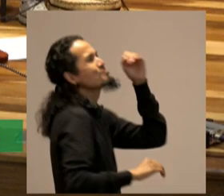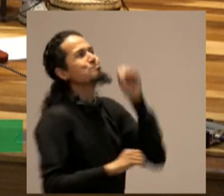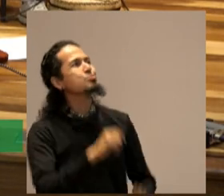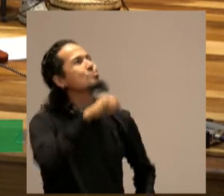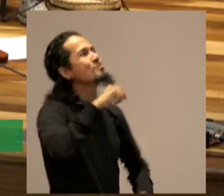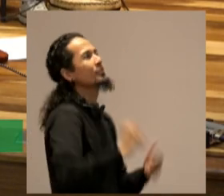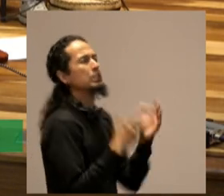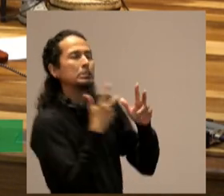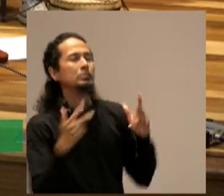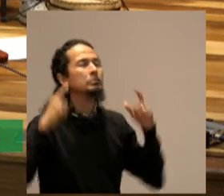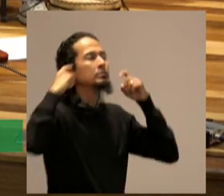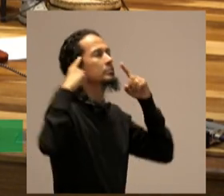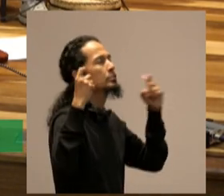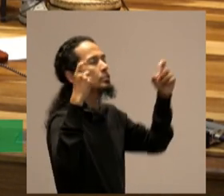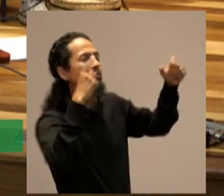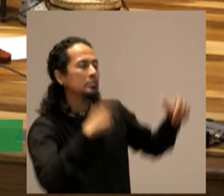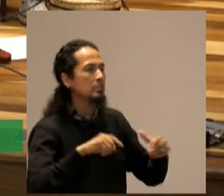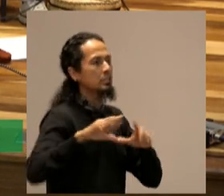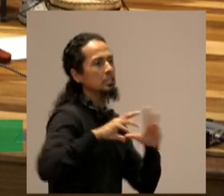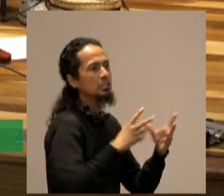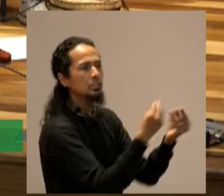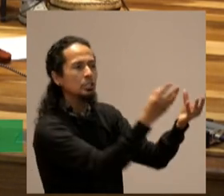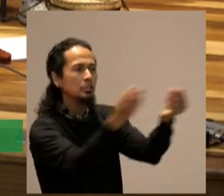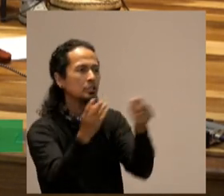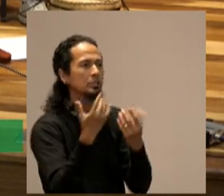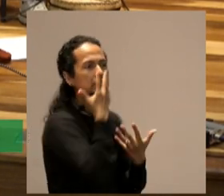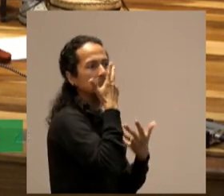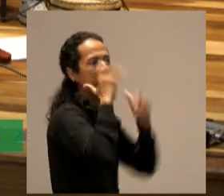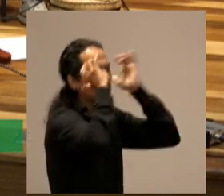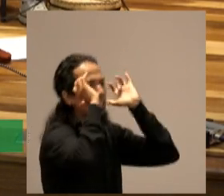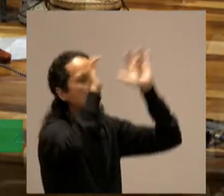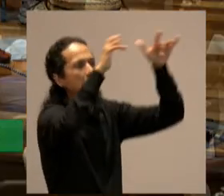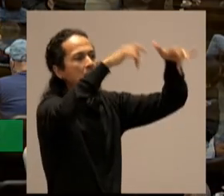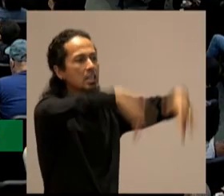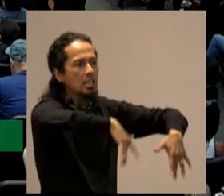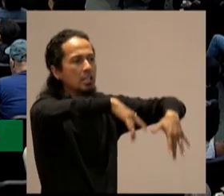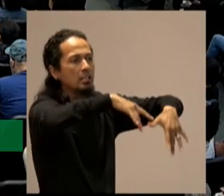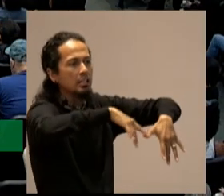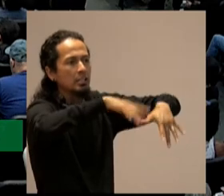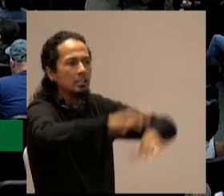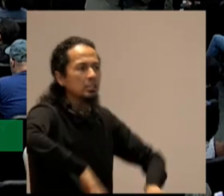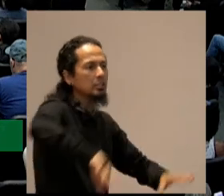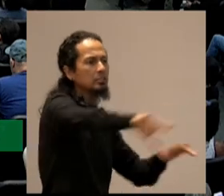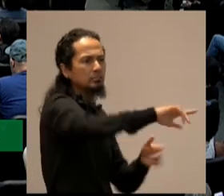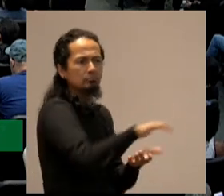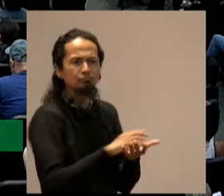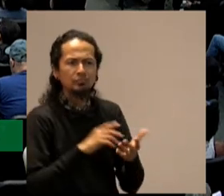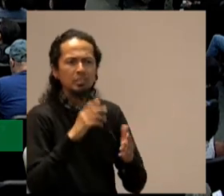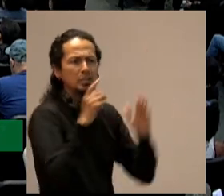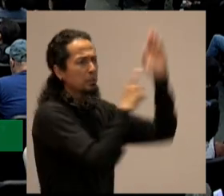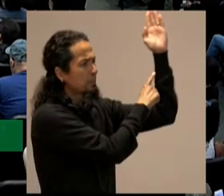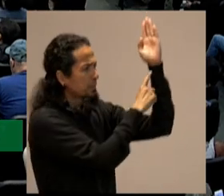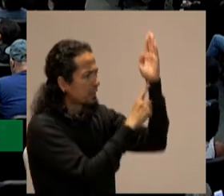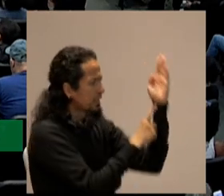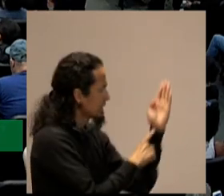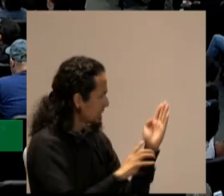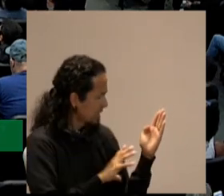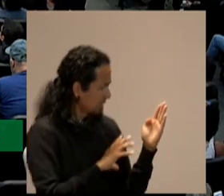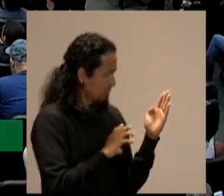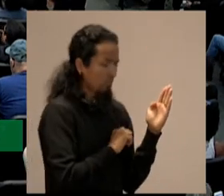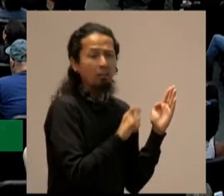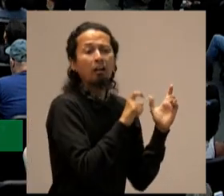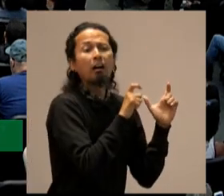mais um menino que você abandonou. Ó, pátria amada, por onde andarás?